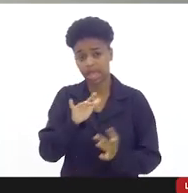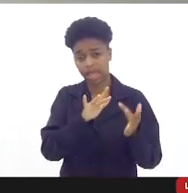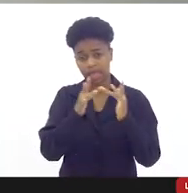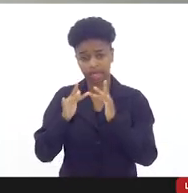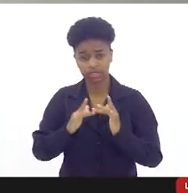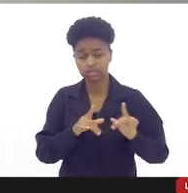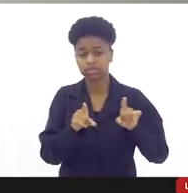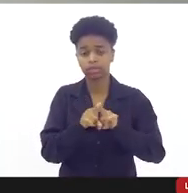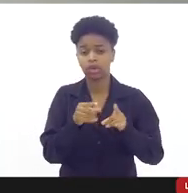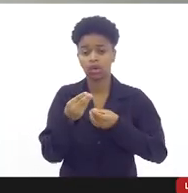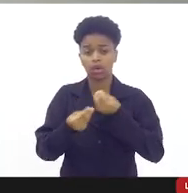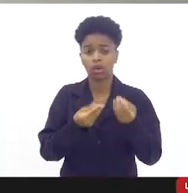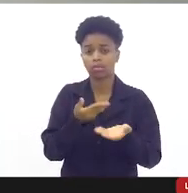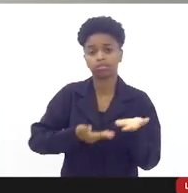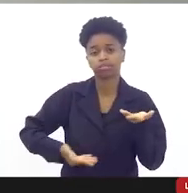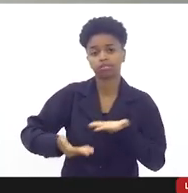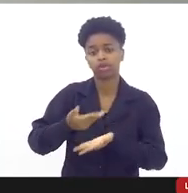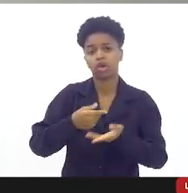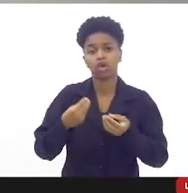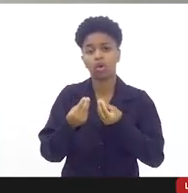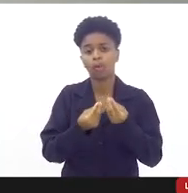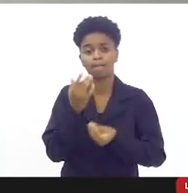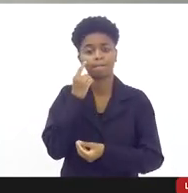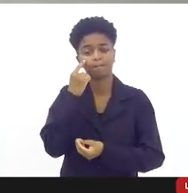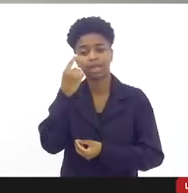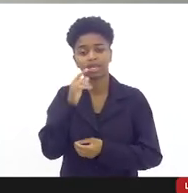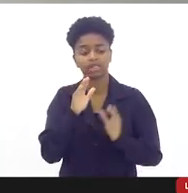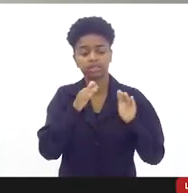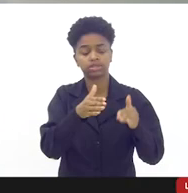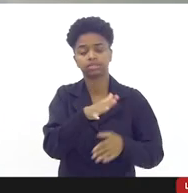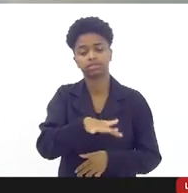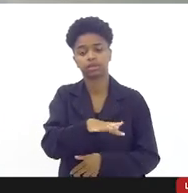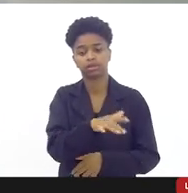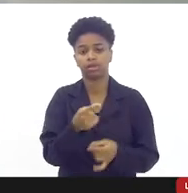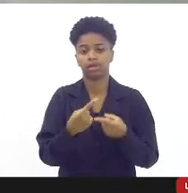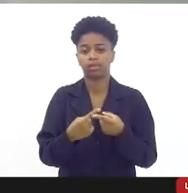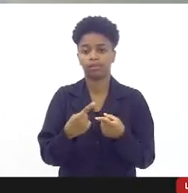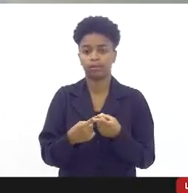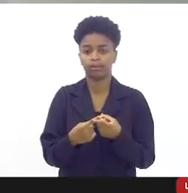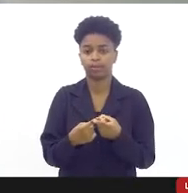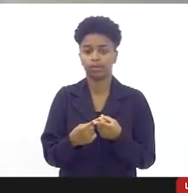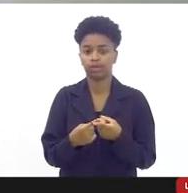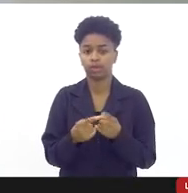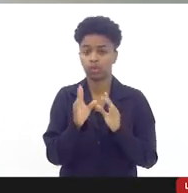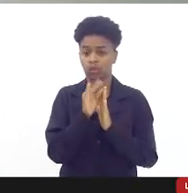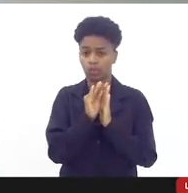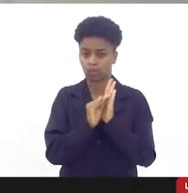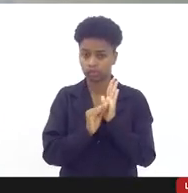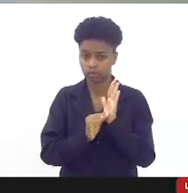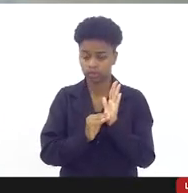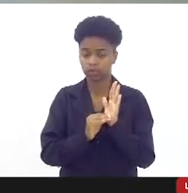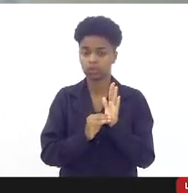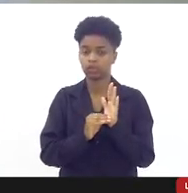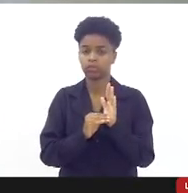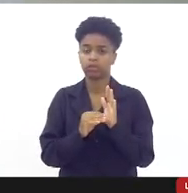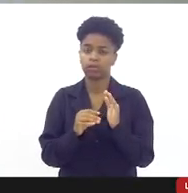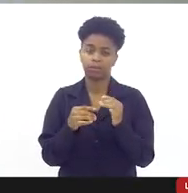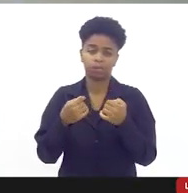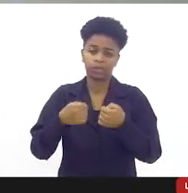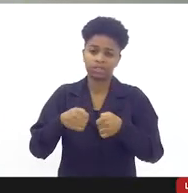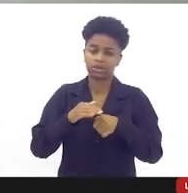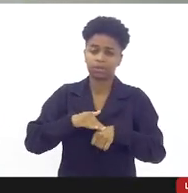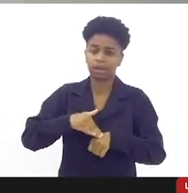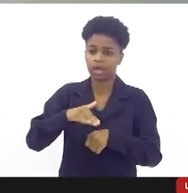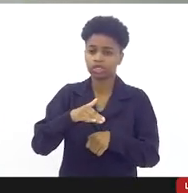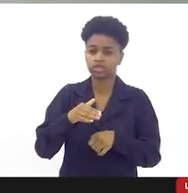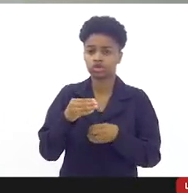como a rede agenda e como ela é pensada porque os o conteúdo e tudo isso depende muito mais de